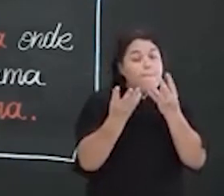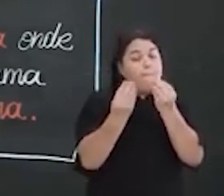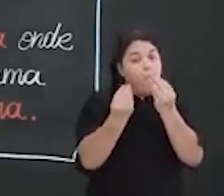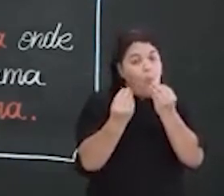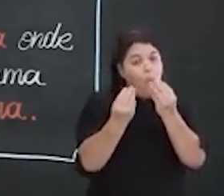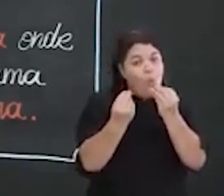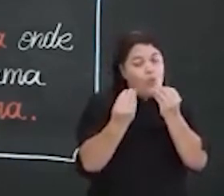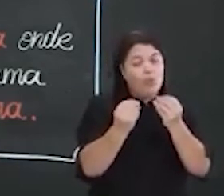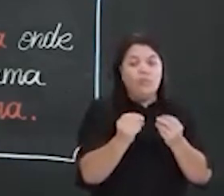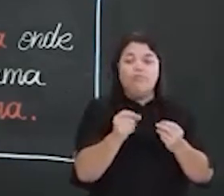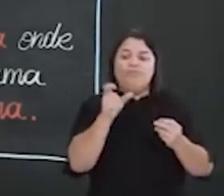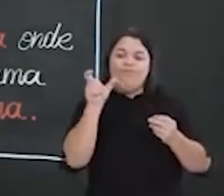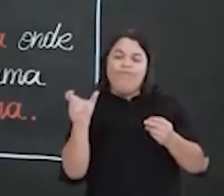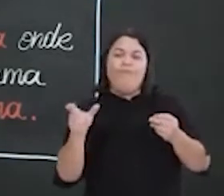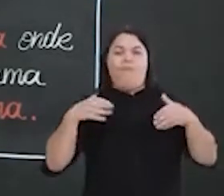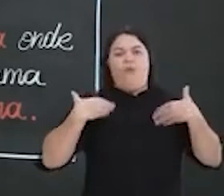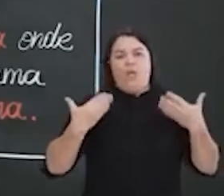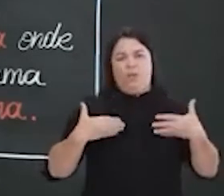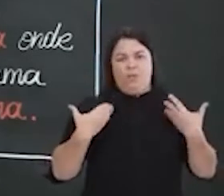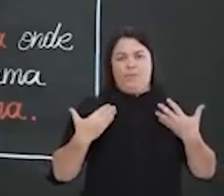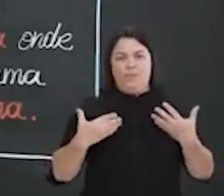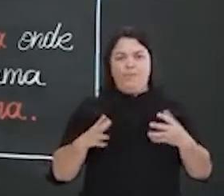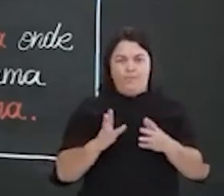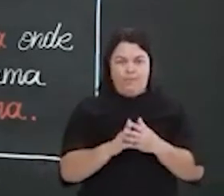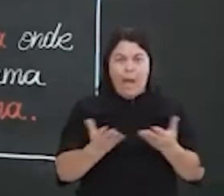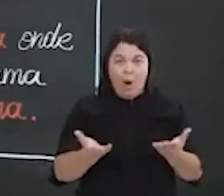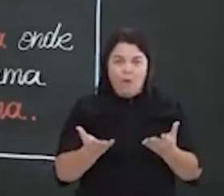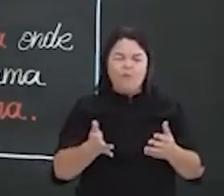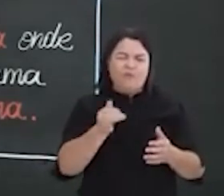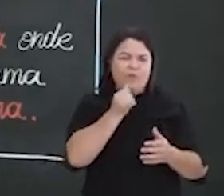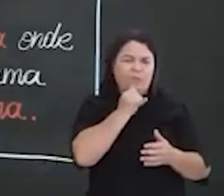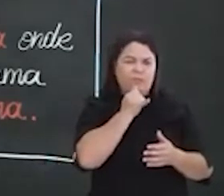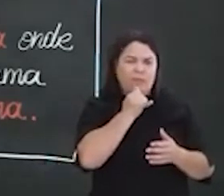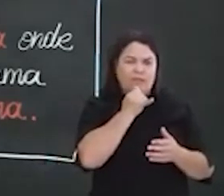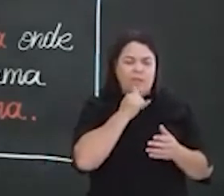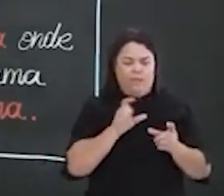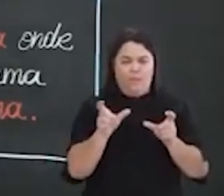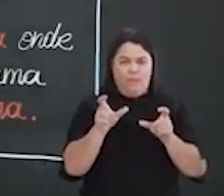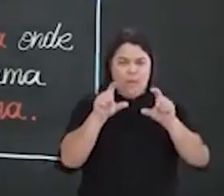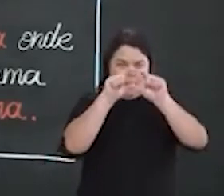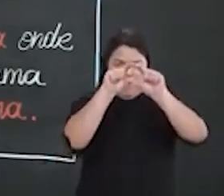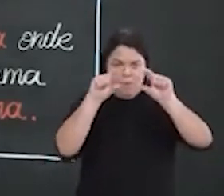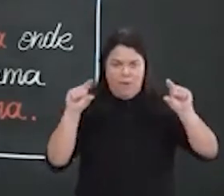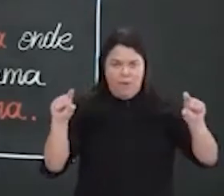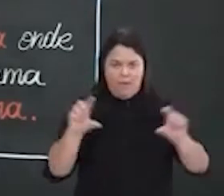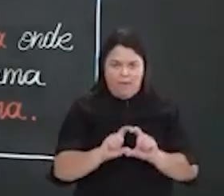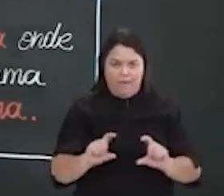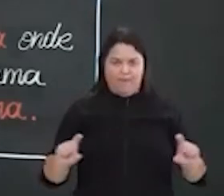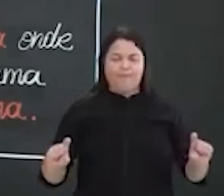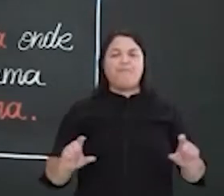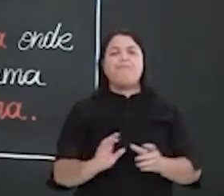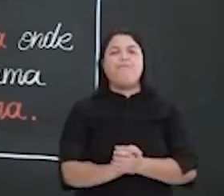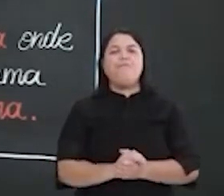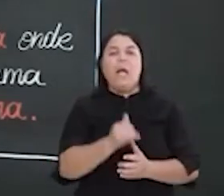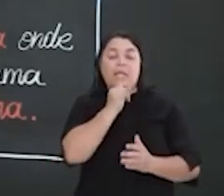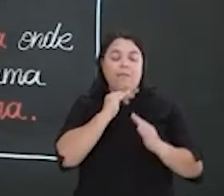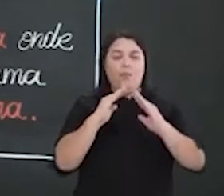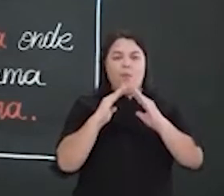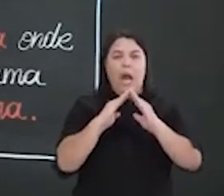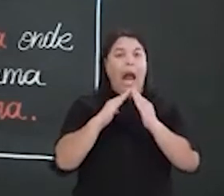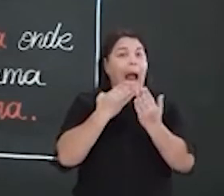analítico, ok? Vamos ver no contexto? Vamos ver como é que os adjetivos estão dentro das orações, dentro das frases, dentro dos textos? A